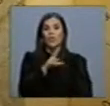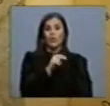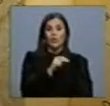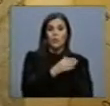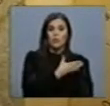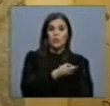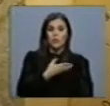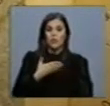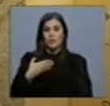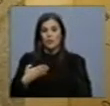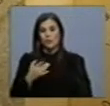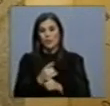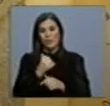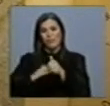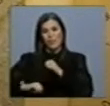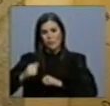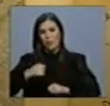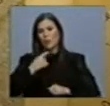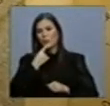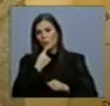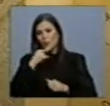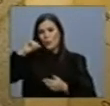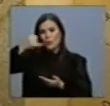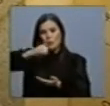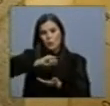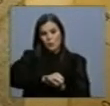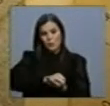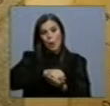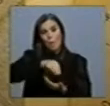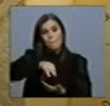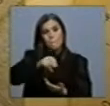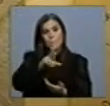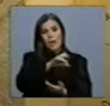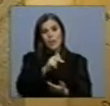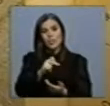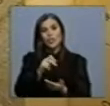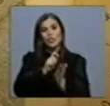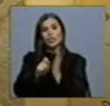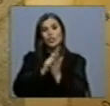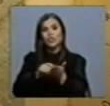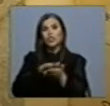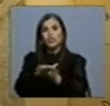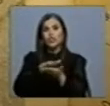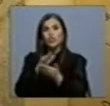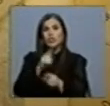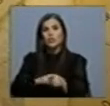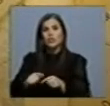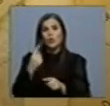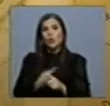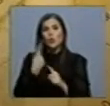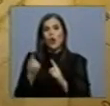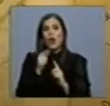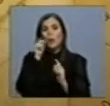virtude dos ferimentos recebidos em Laon. Maria escrevera durante quase um ano a um marido